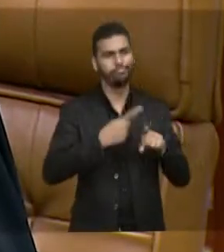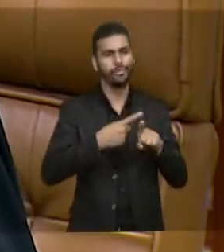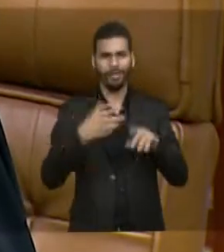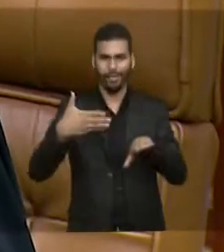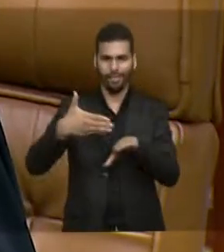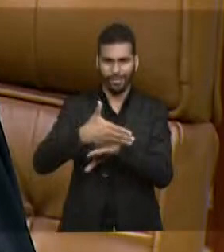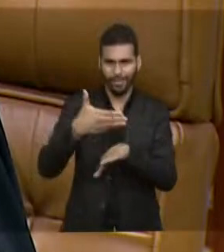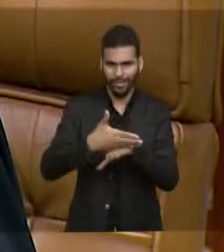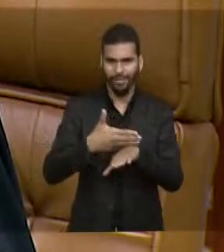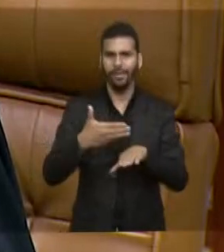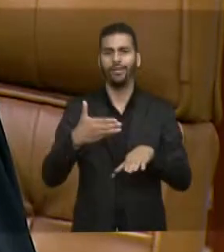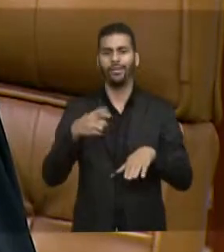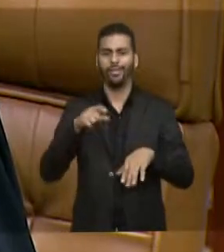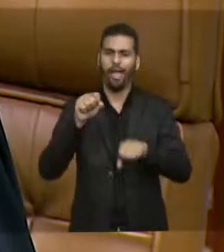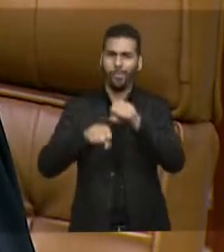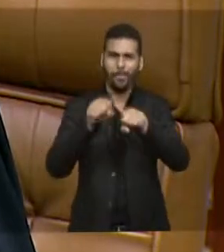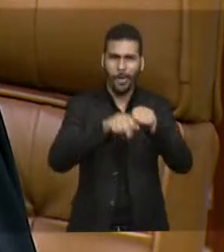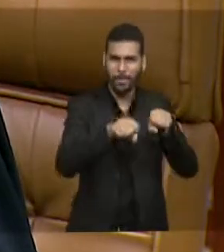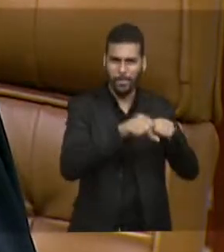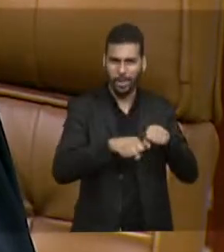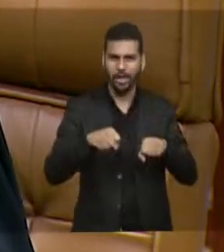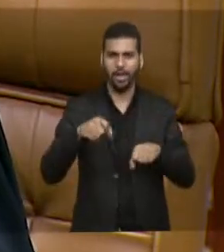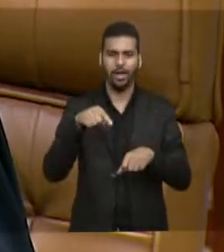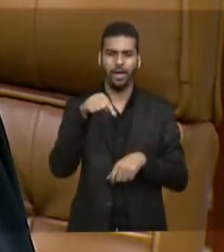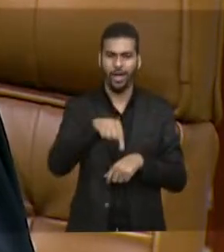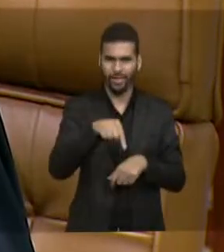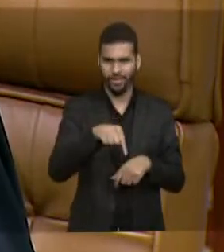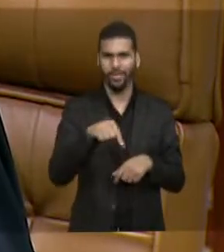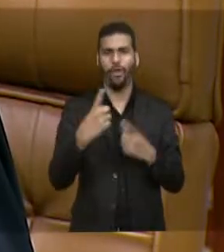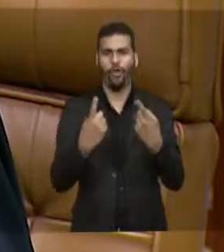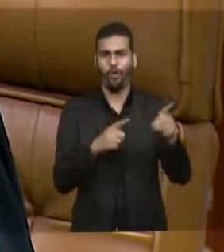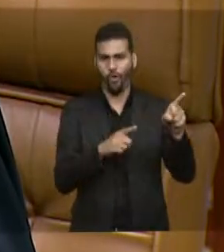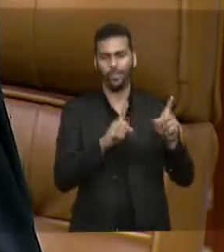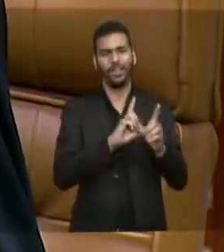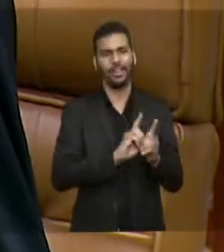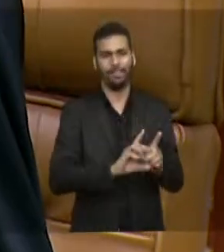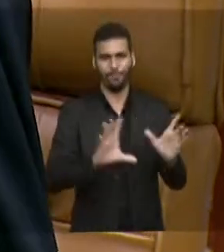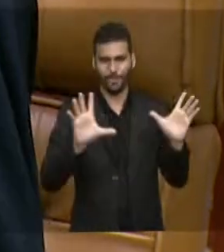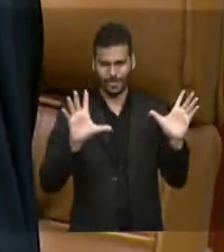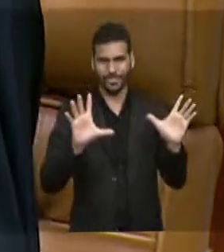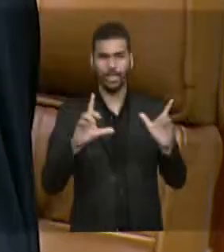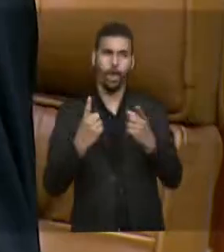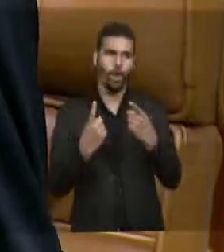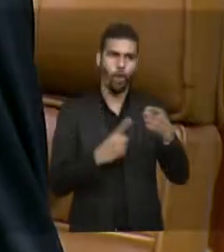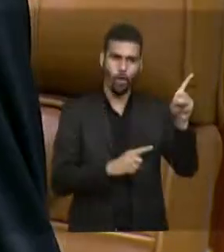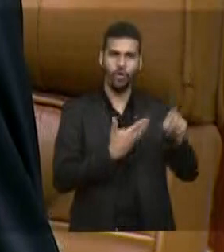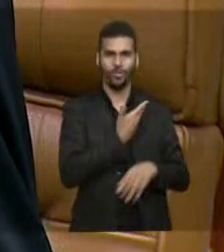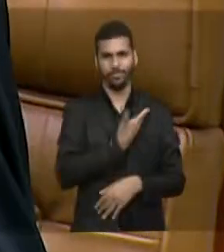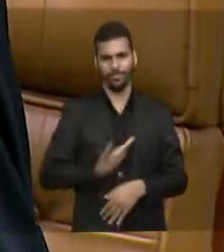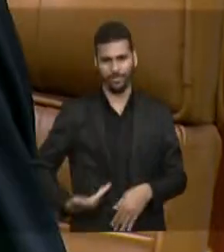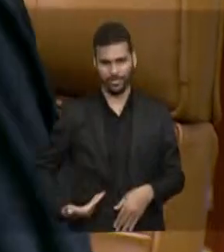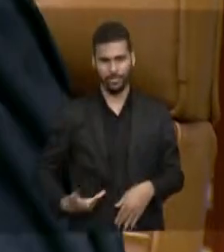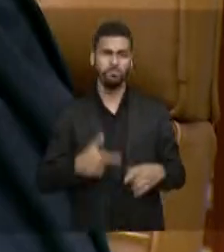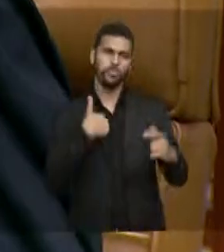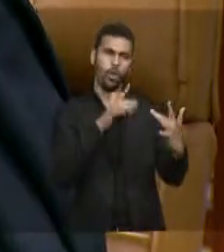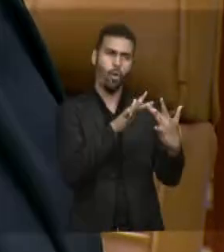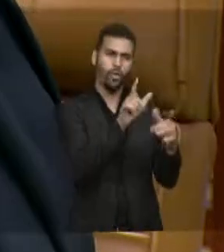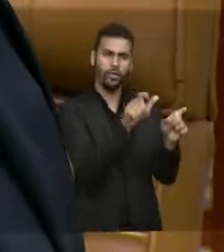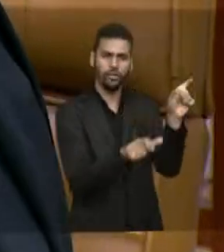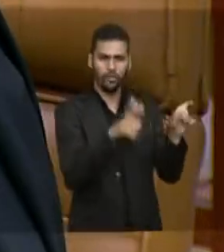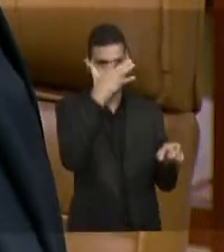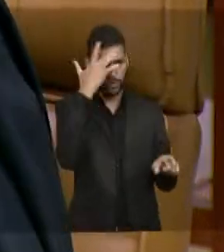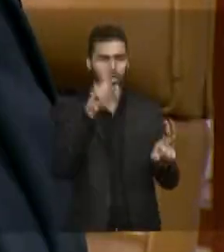atos antidemocráticos os atentados ao estado de direito mas também nas outras aulas com as presas